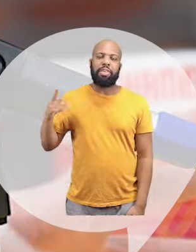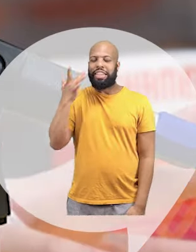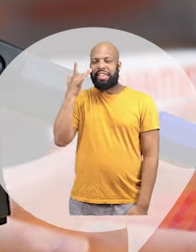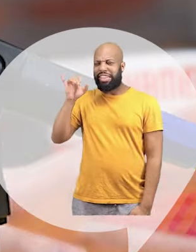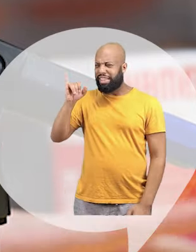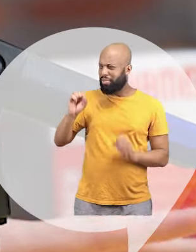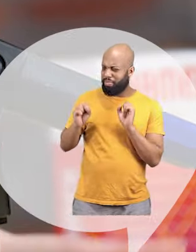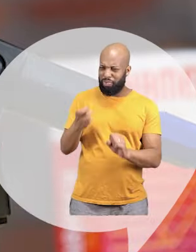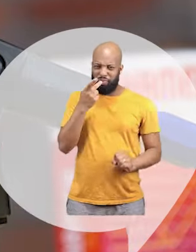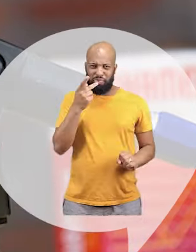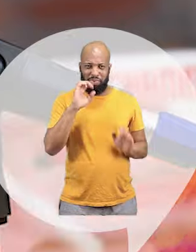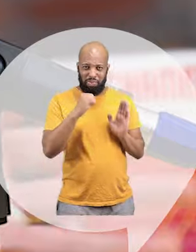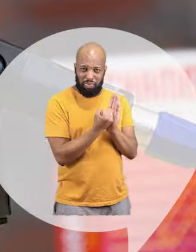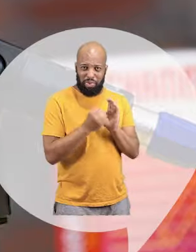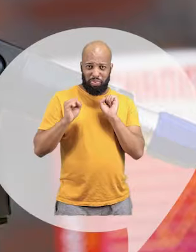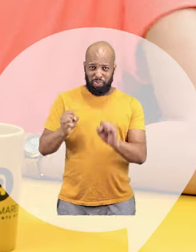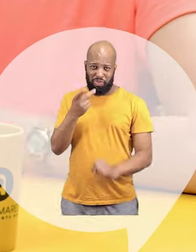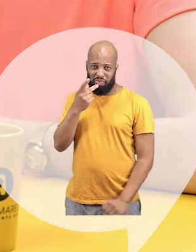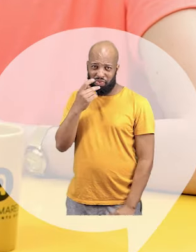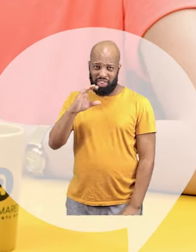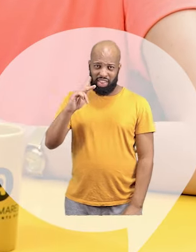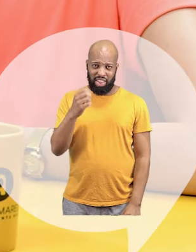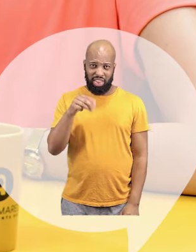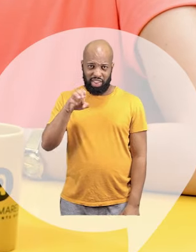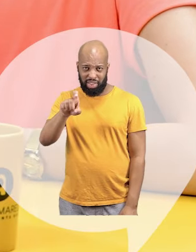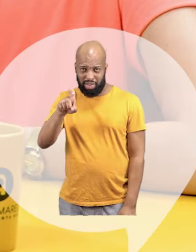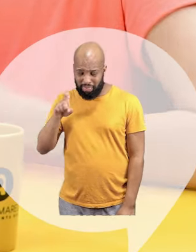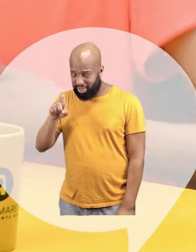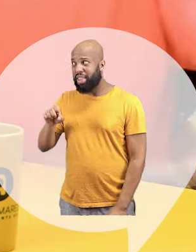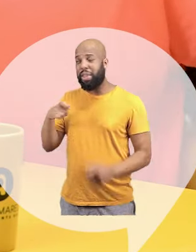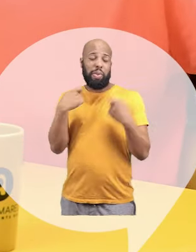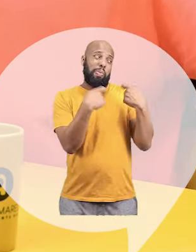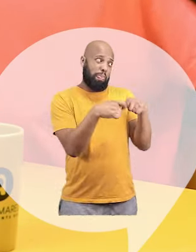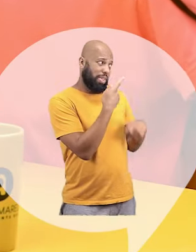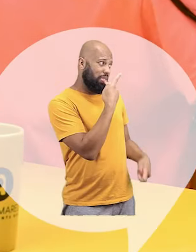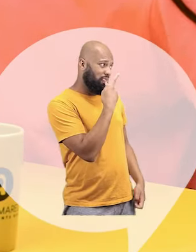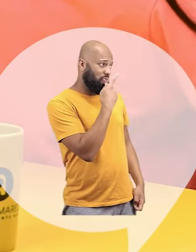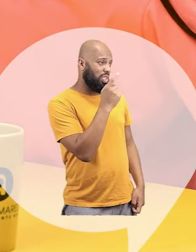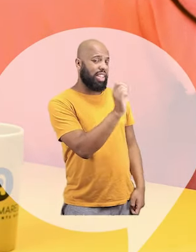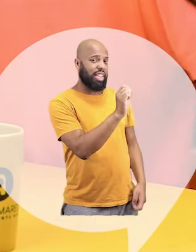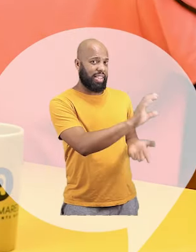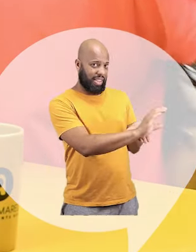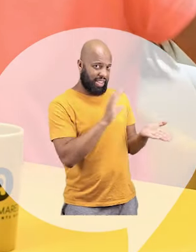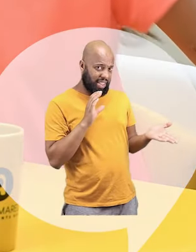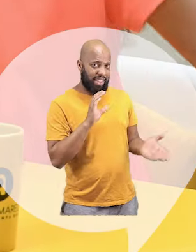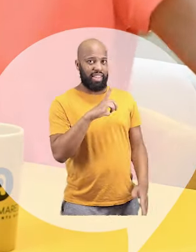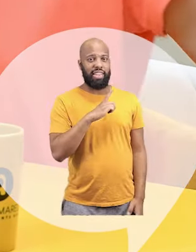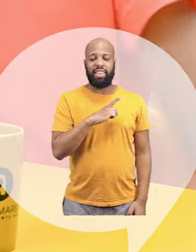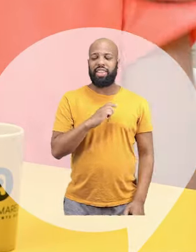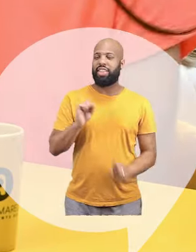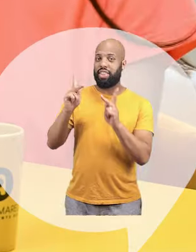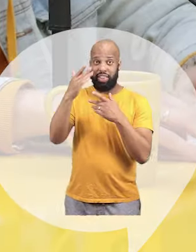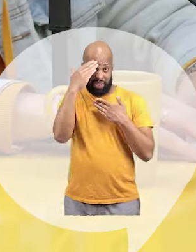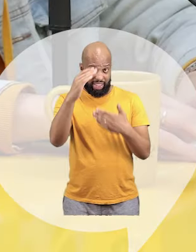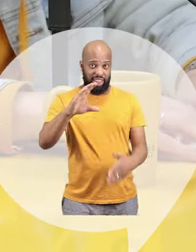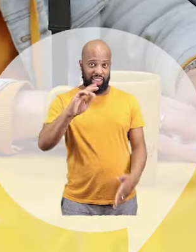pode falar marcas aqui mas também a gente pode falar next aparentemente Pode falar chamexus